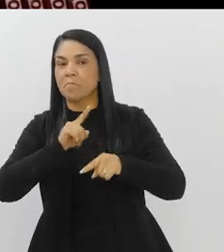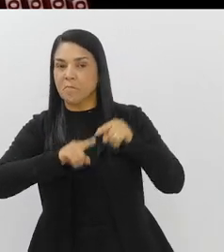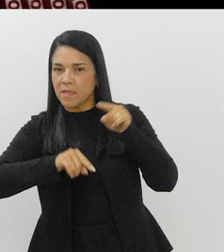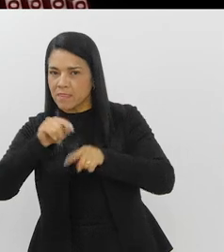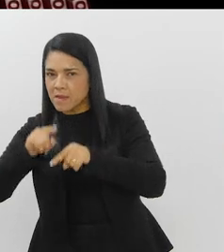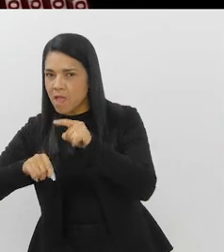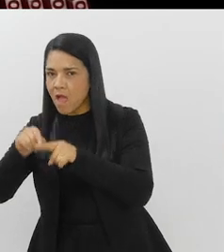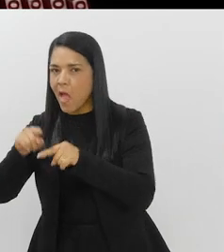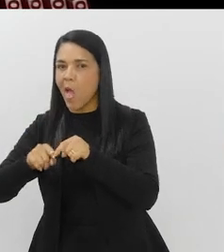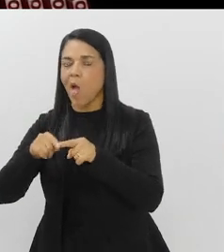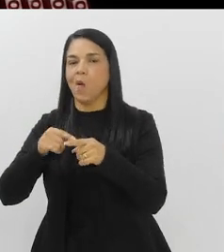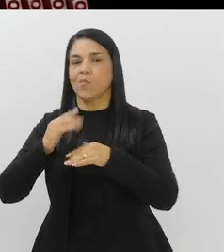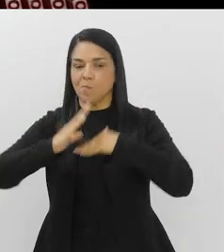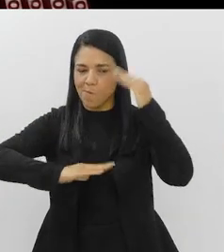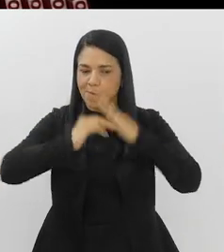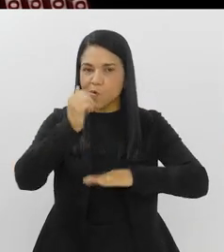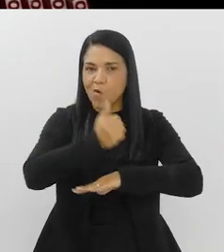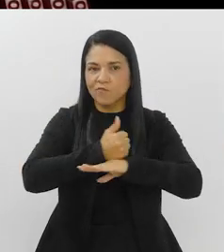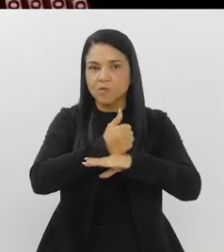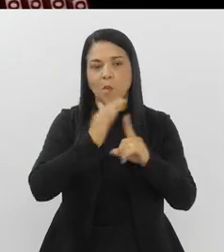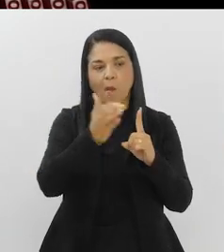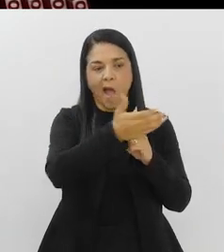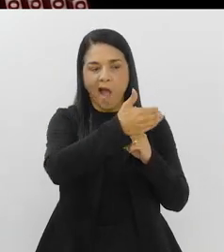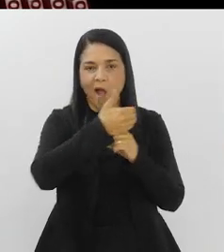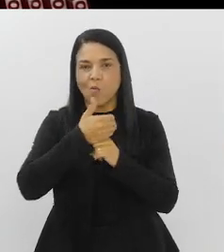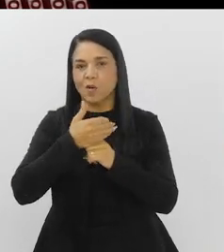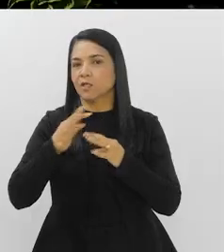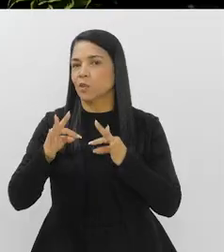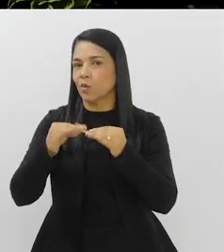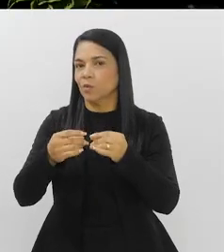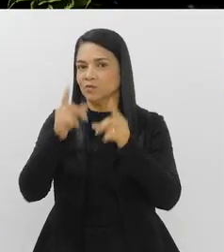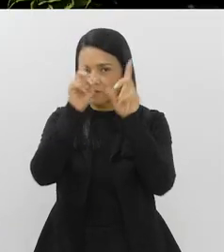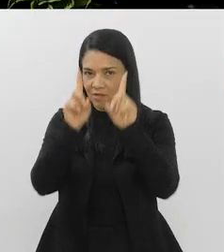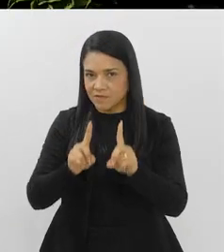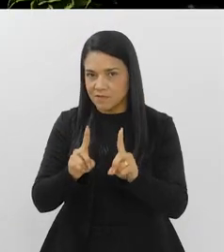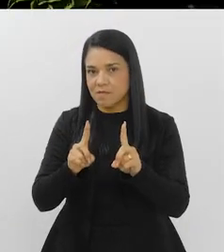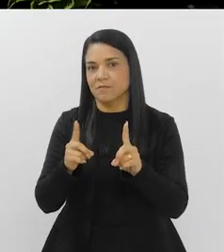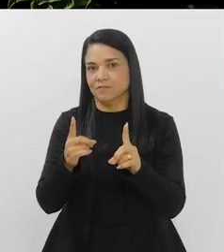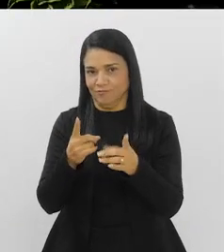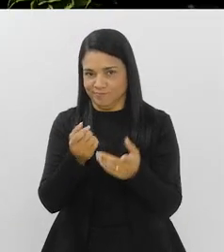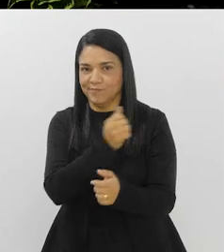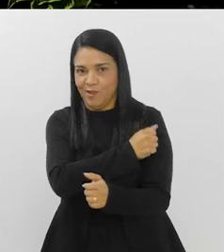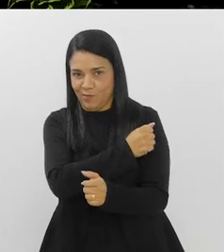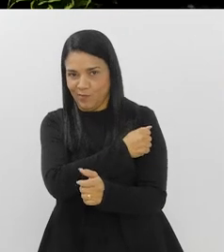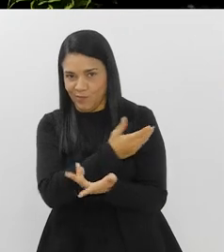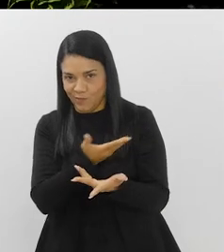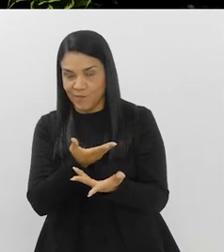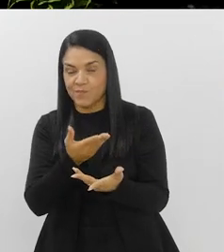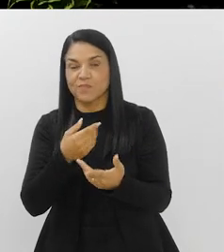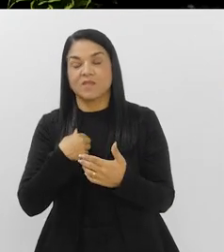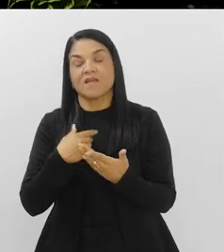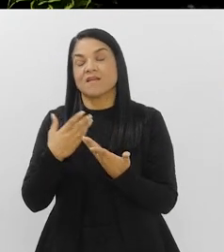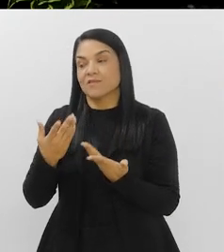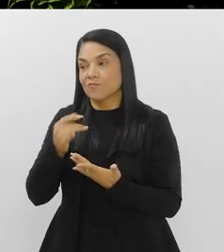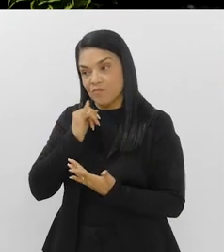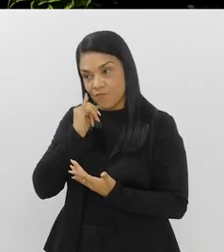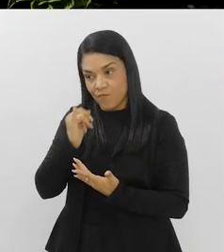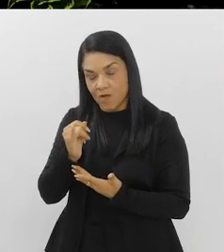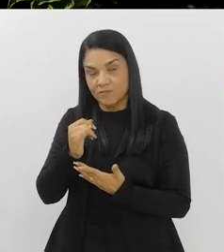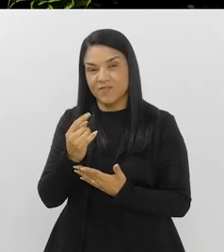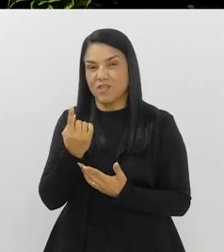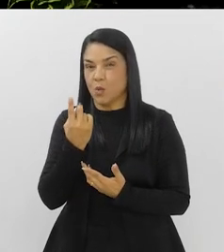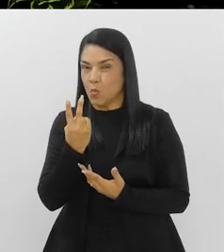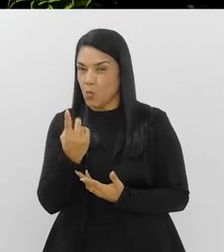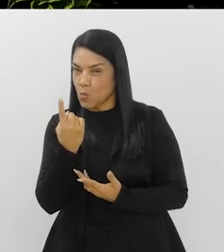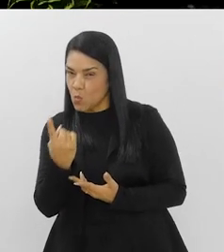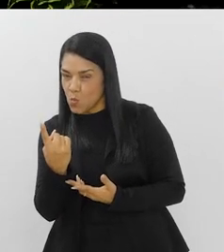profissionais para acolher todos esses estudantes né é eu sempre comento que infelizmente a gente vai ter uma ou